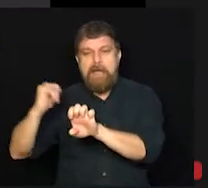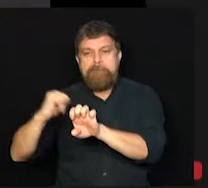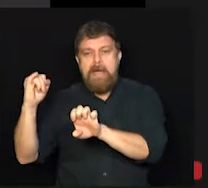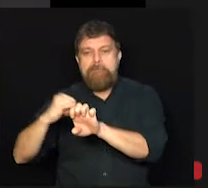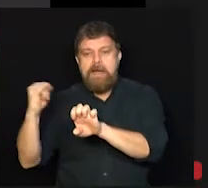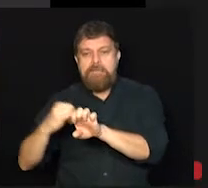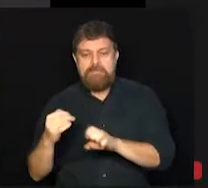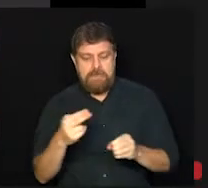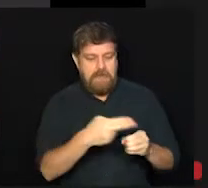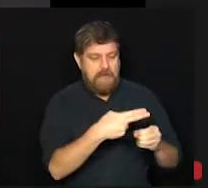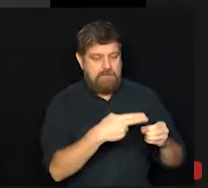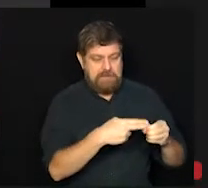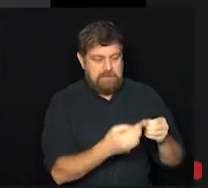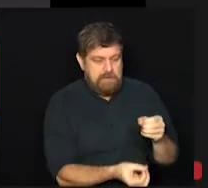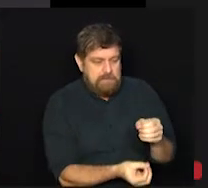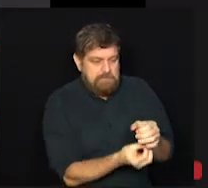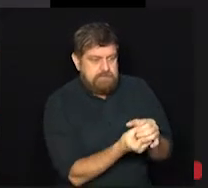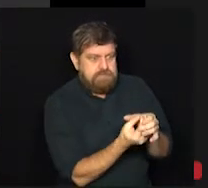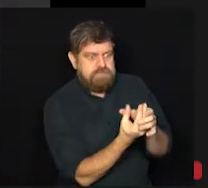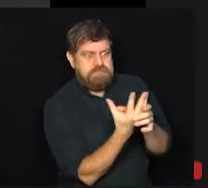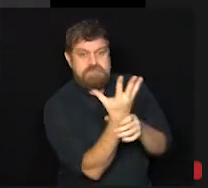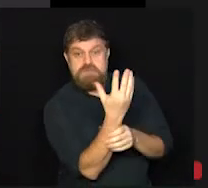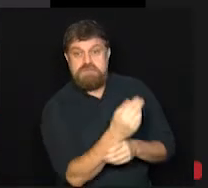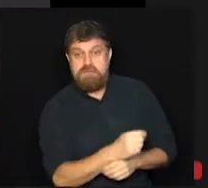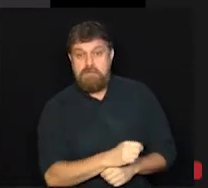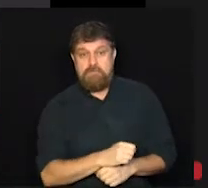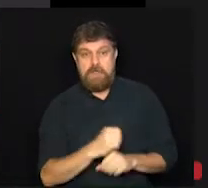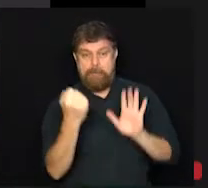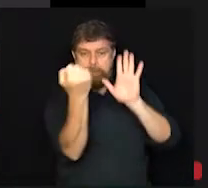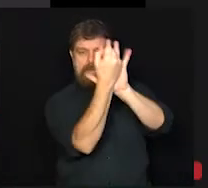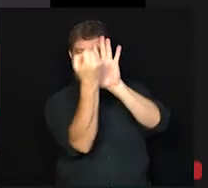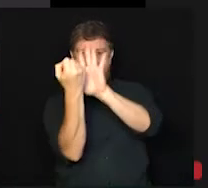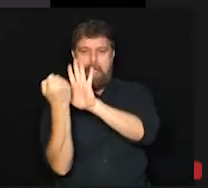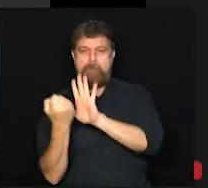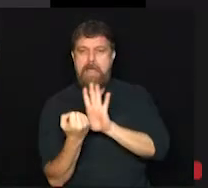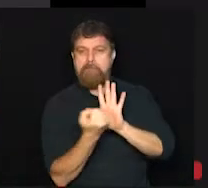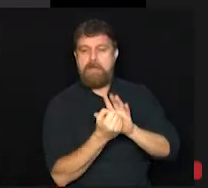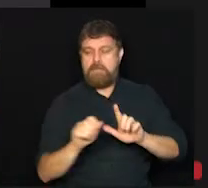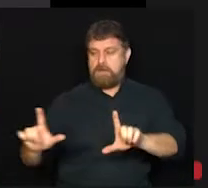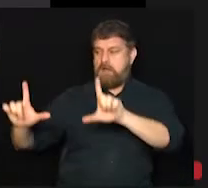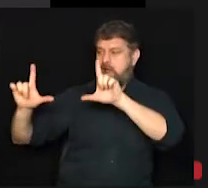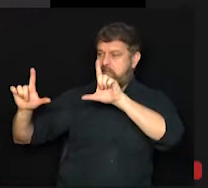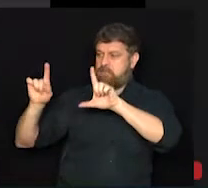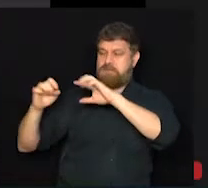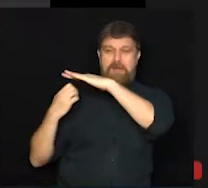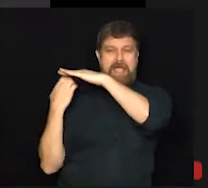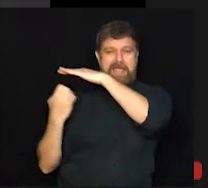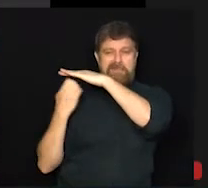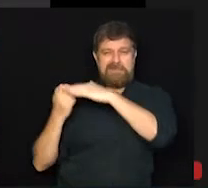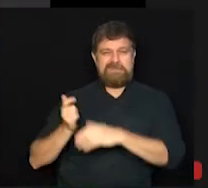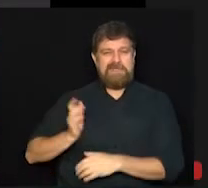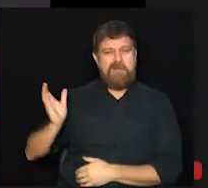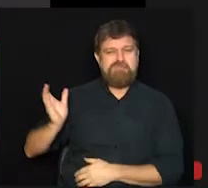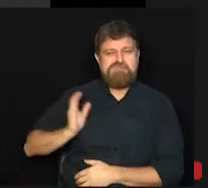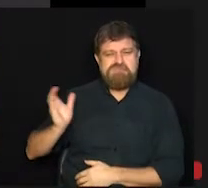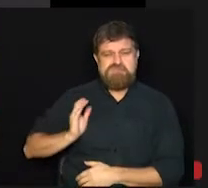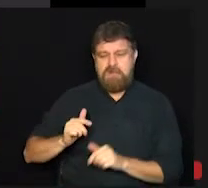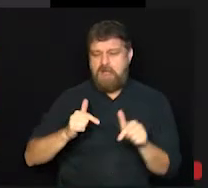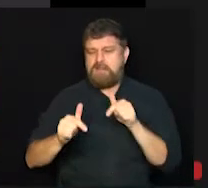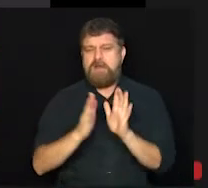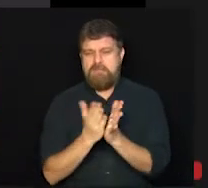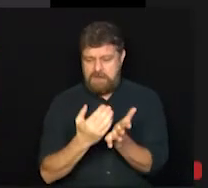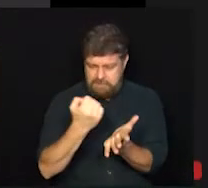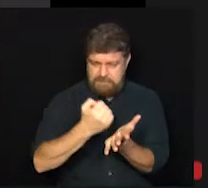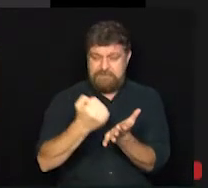Aqui é um conjunto, né, de símbolos, de logos de diferentes empresas, com grande faturamento, com muito emprego, etc., etc.